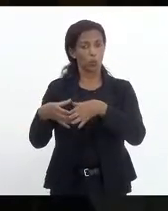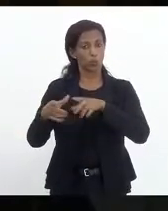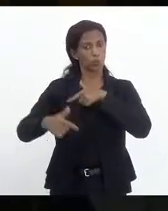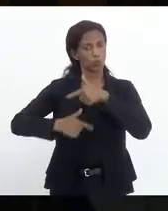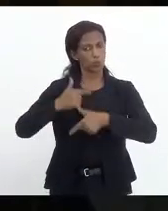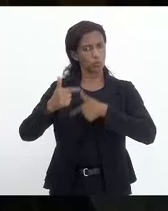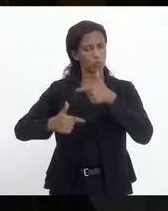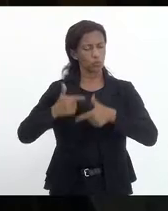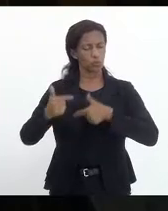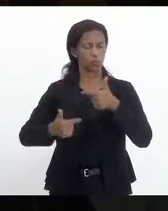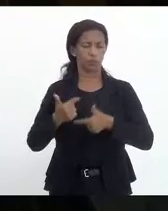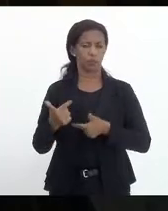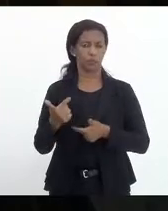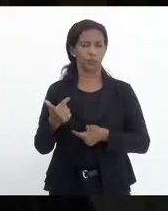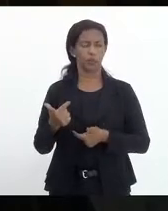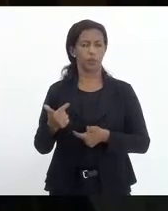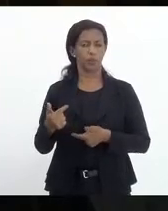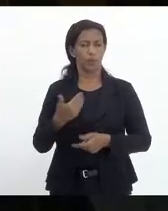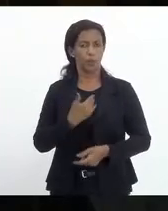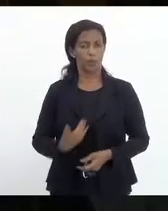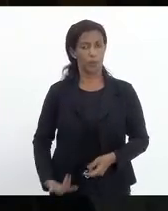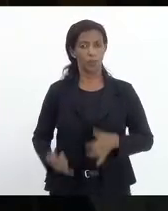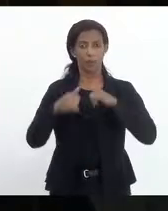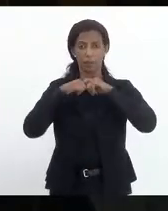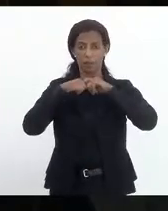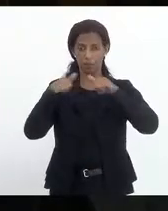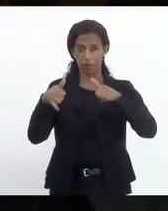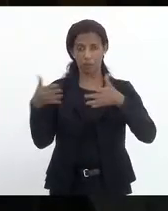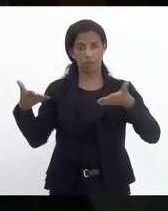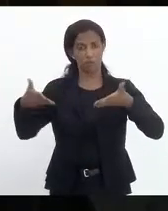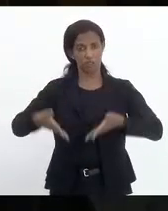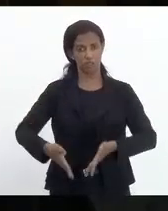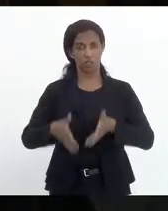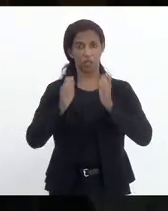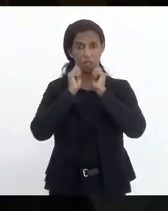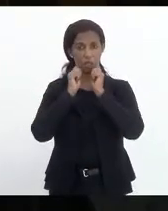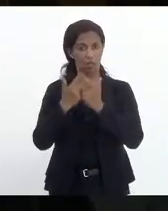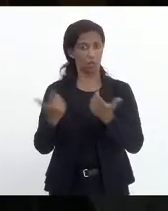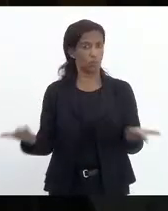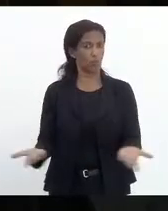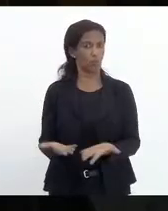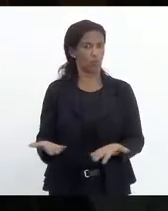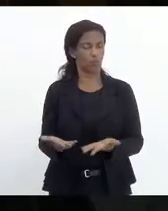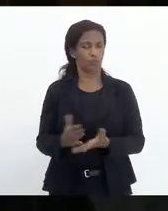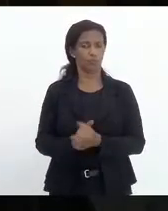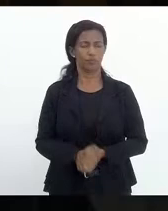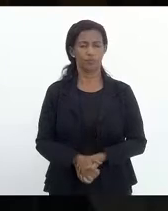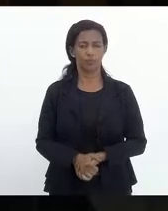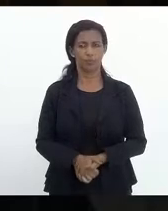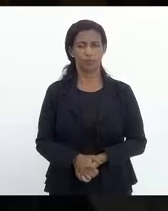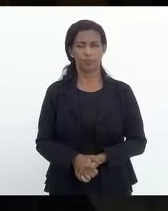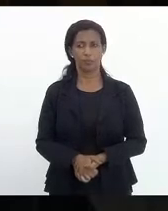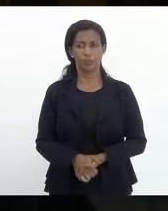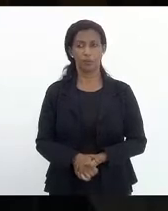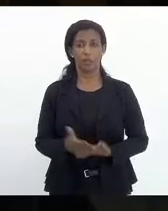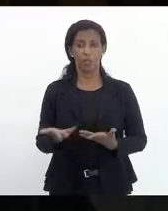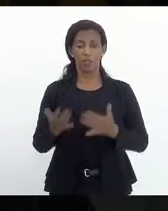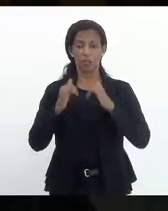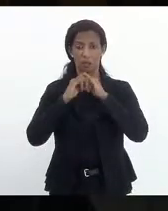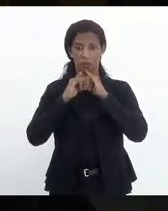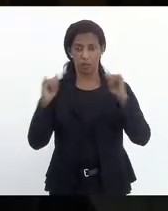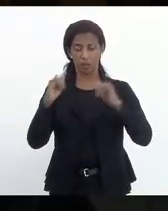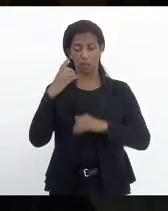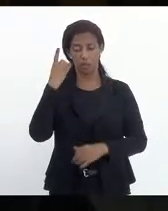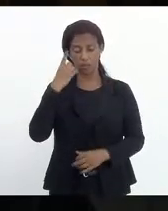dos Servidores Públicos essas mensagens que chegam na casa do dia de hoje O que são mensagens